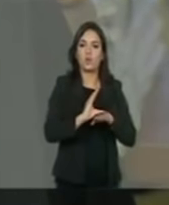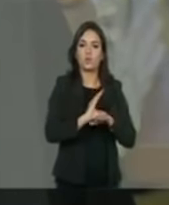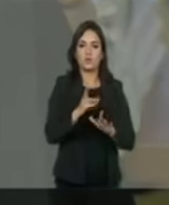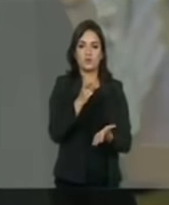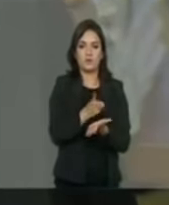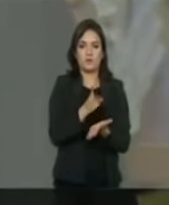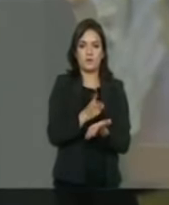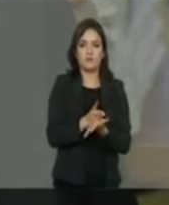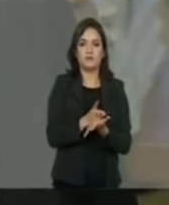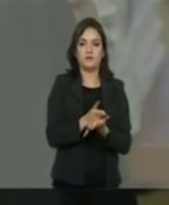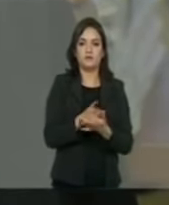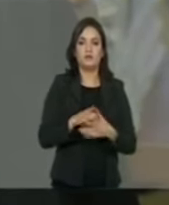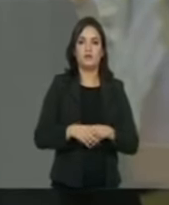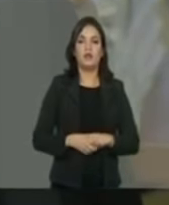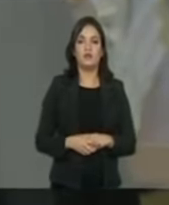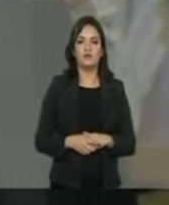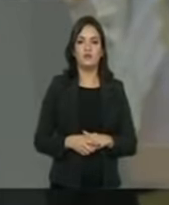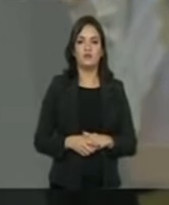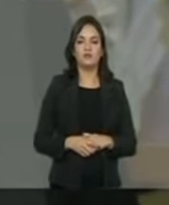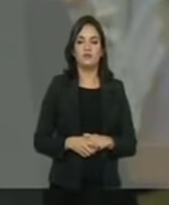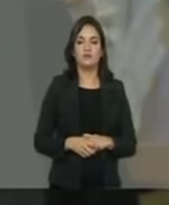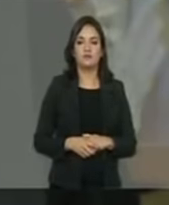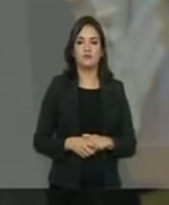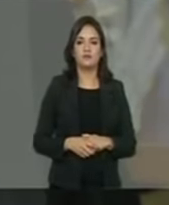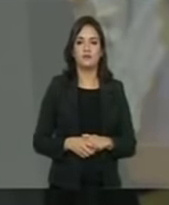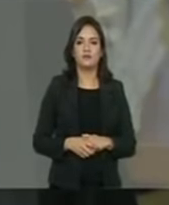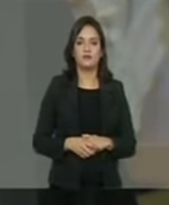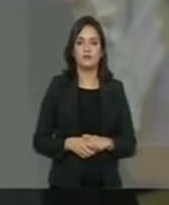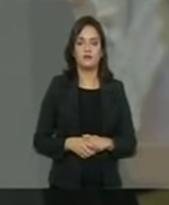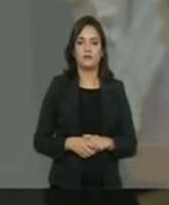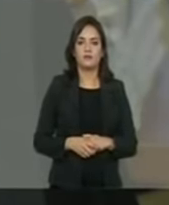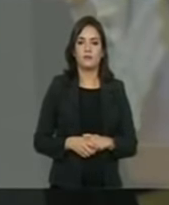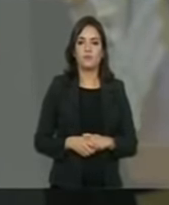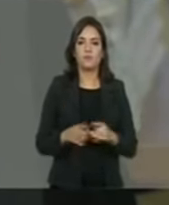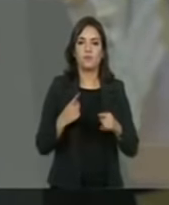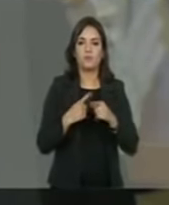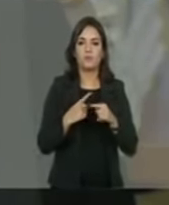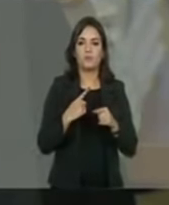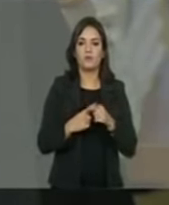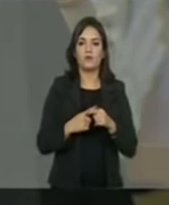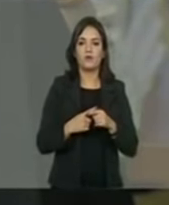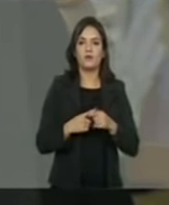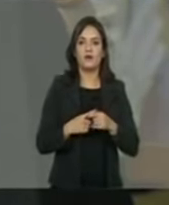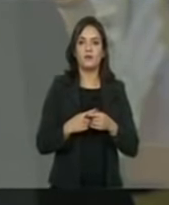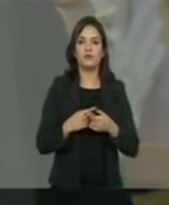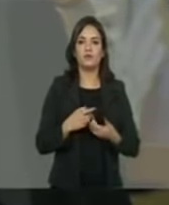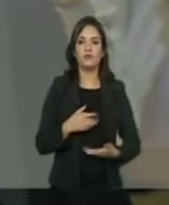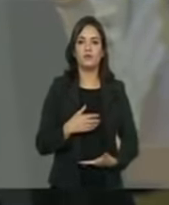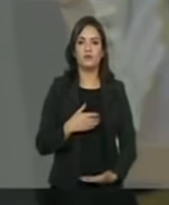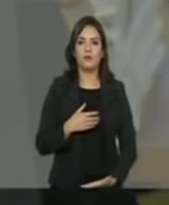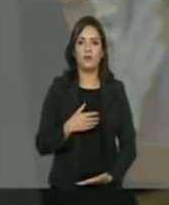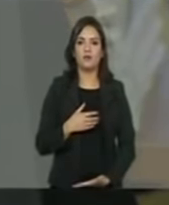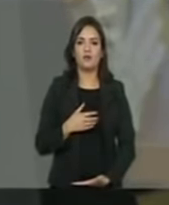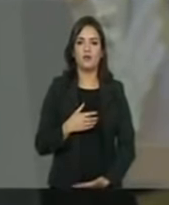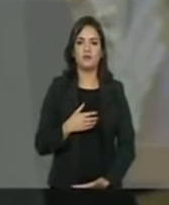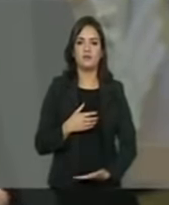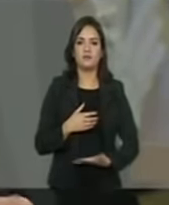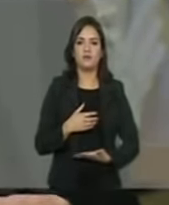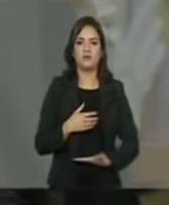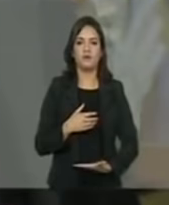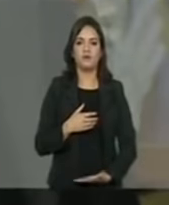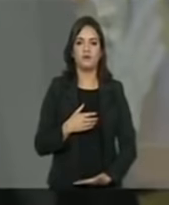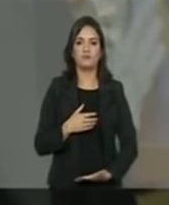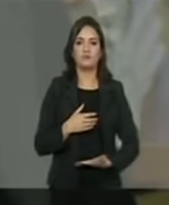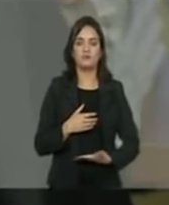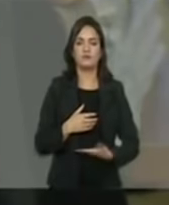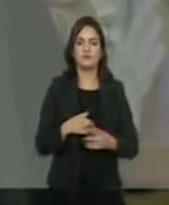república com a absurda e ofensiva posição de obstrução e de